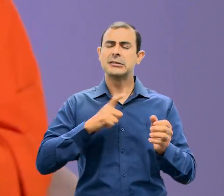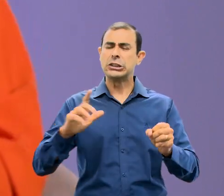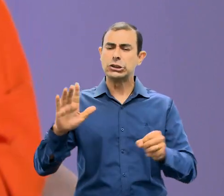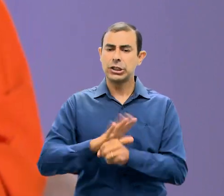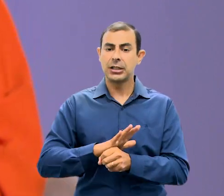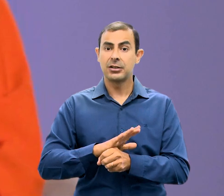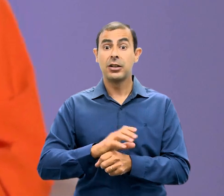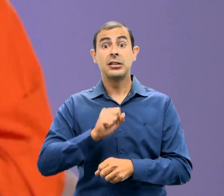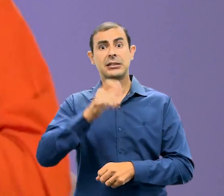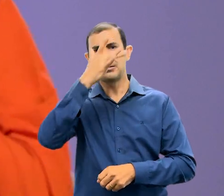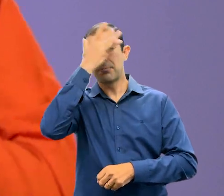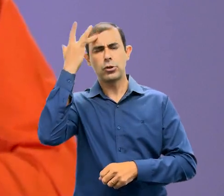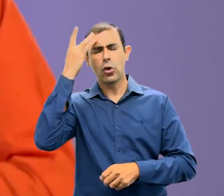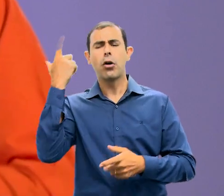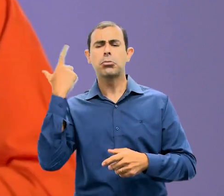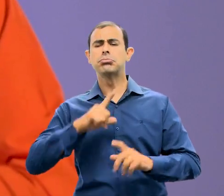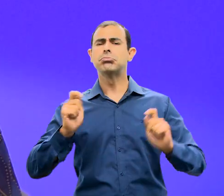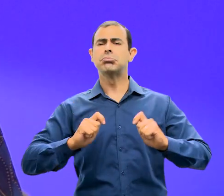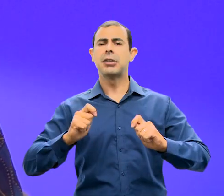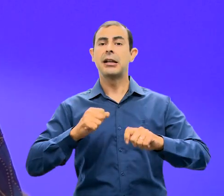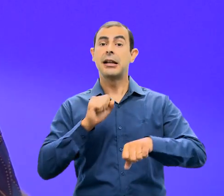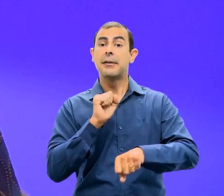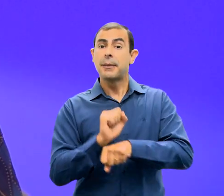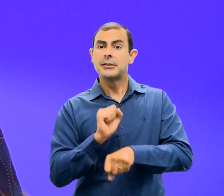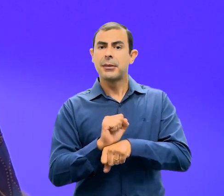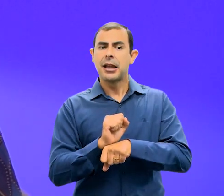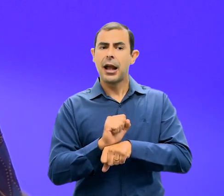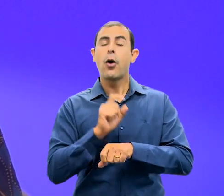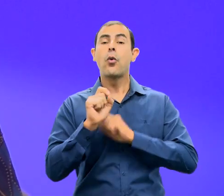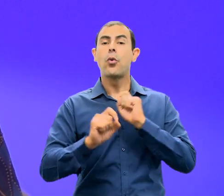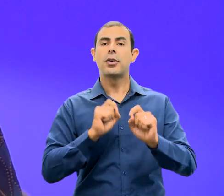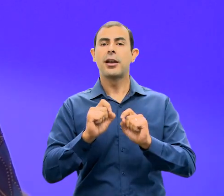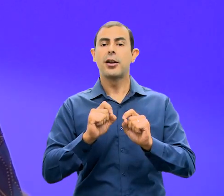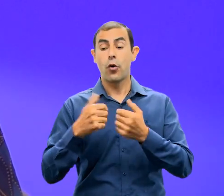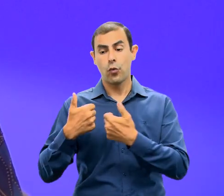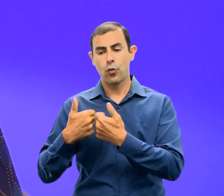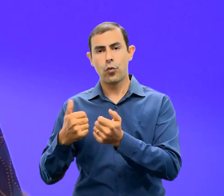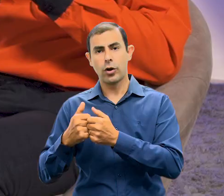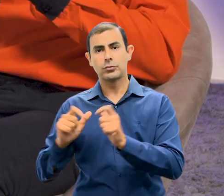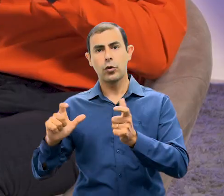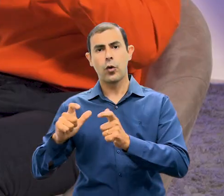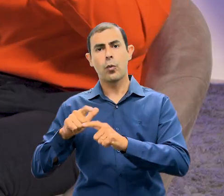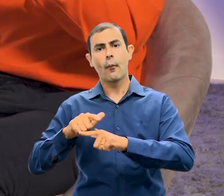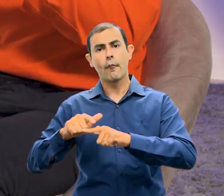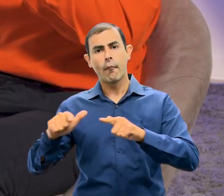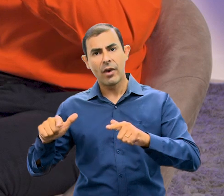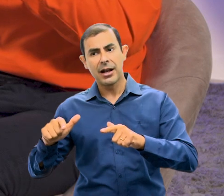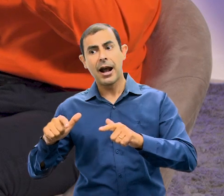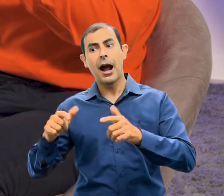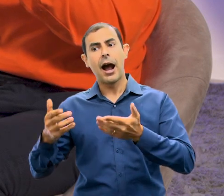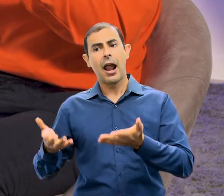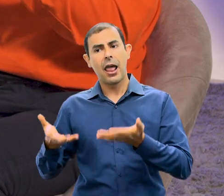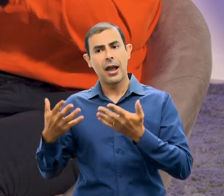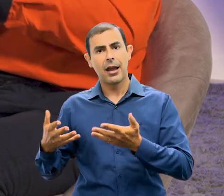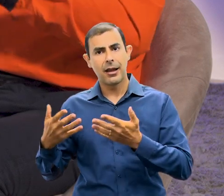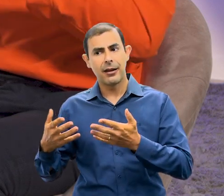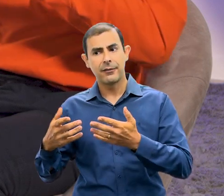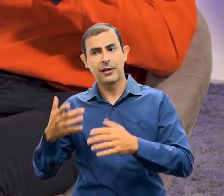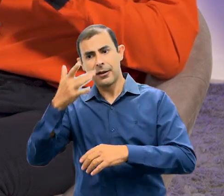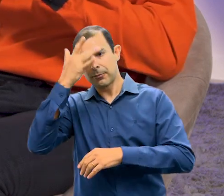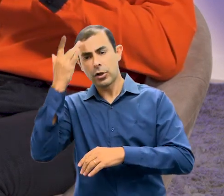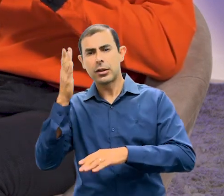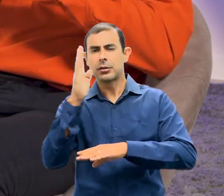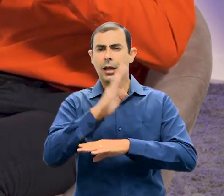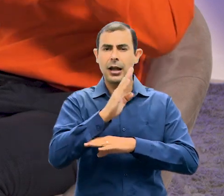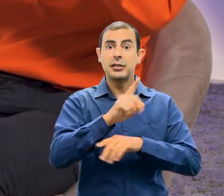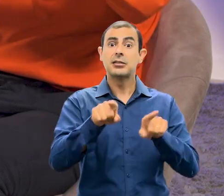um pouquinho mais tarde pelo tipo de trabalho, é interessante porque vai esvaziar a quantidade de ônibus, as pessoas começam a fazer a opção por deixar